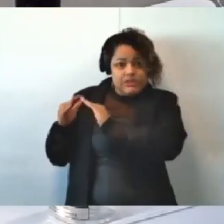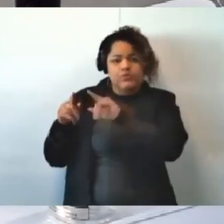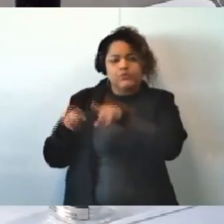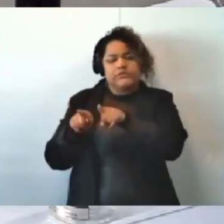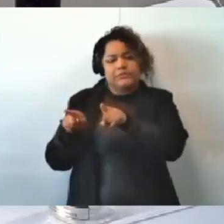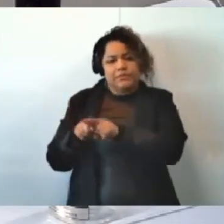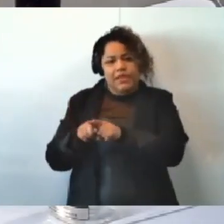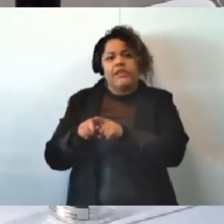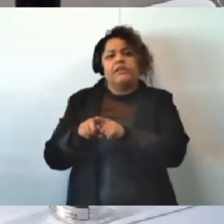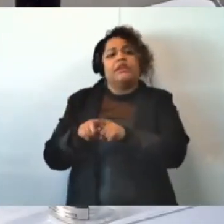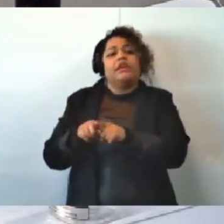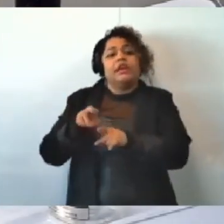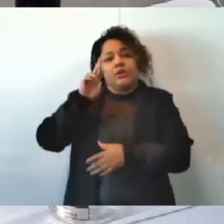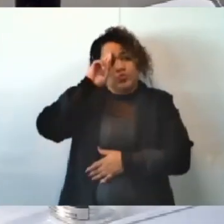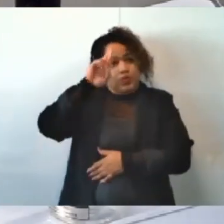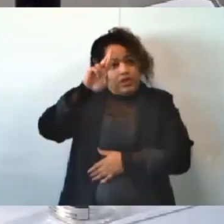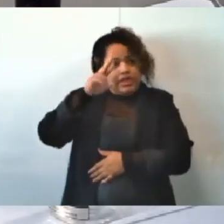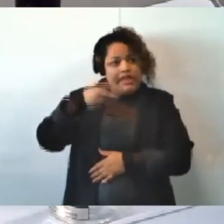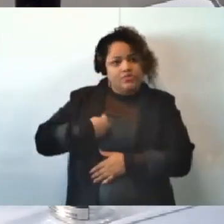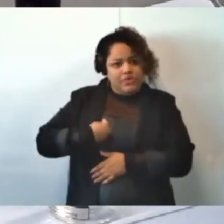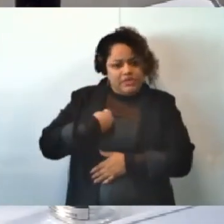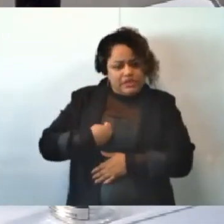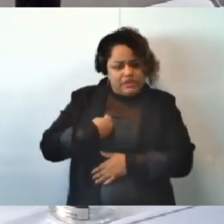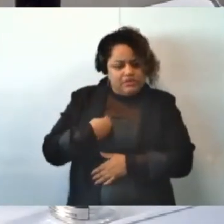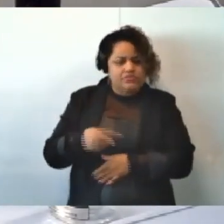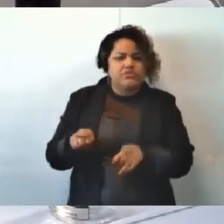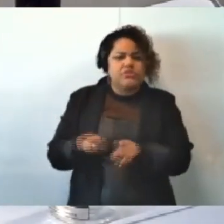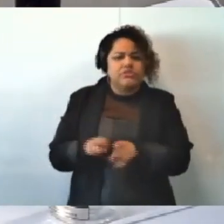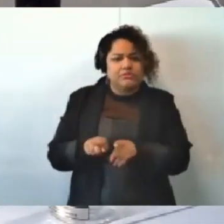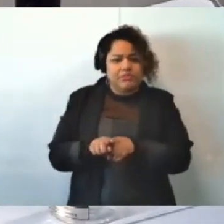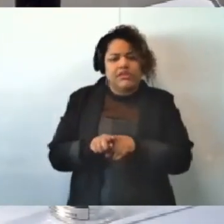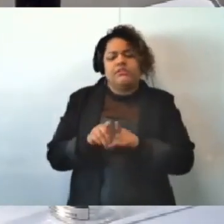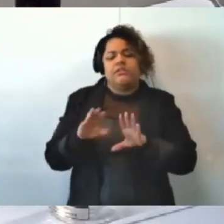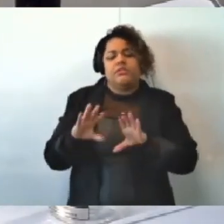pública. Ainda não? Meu Deus.